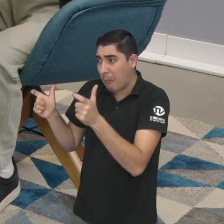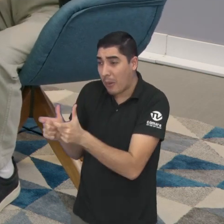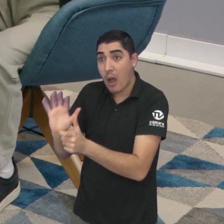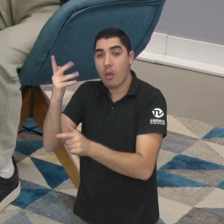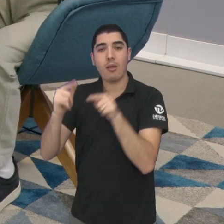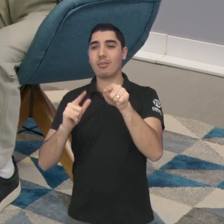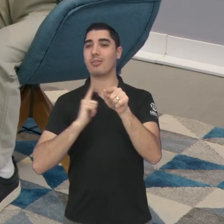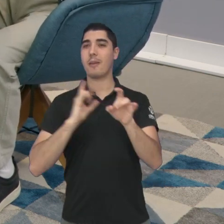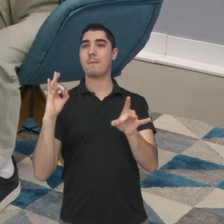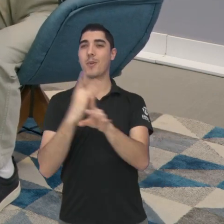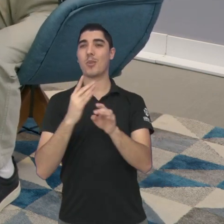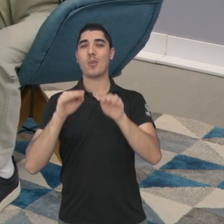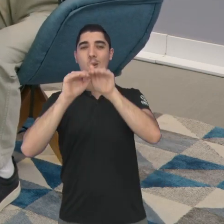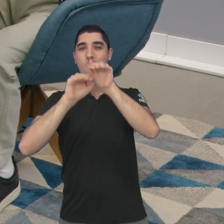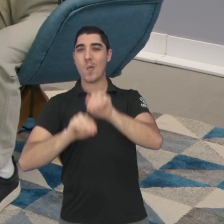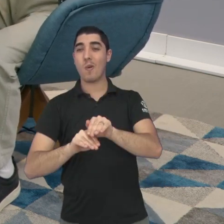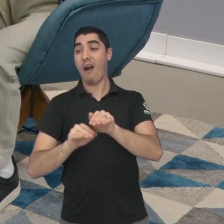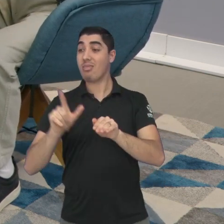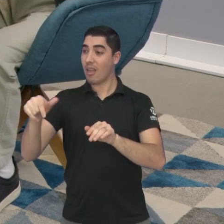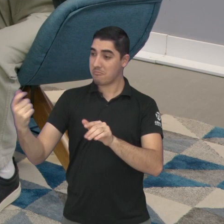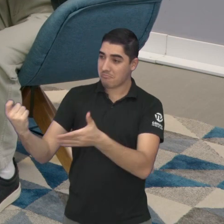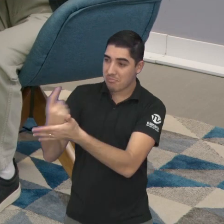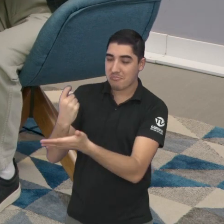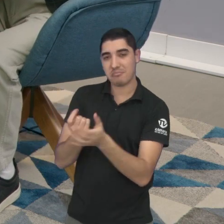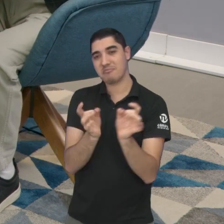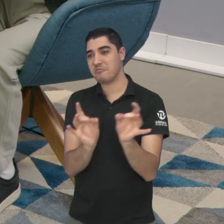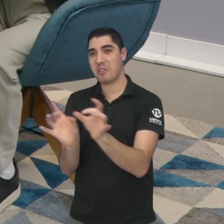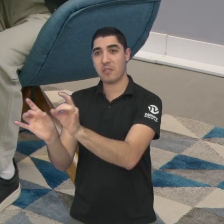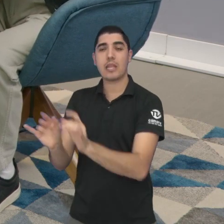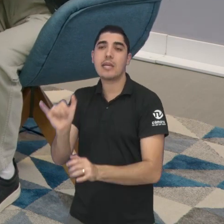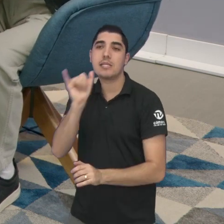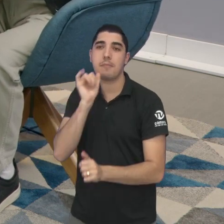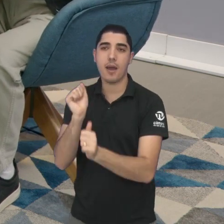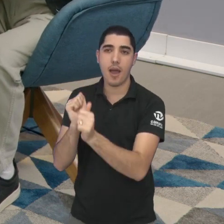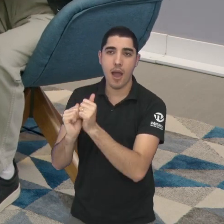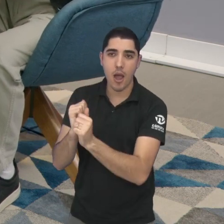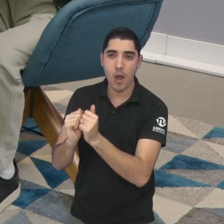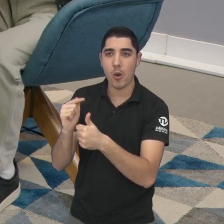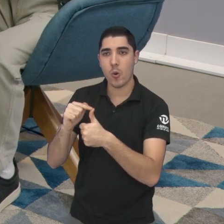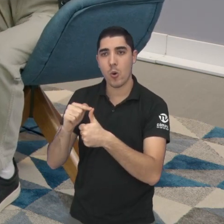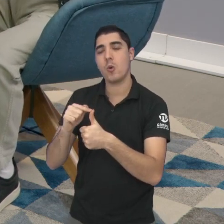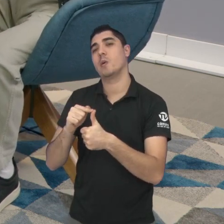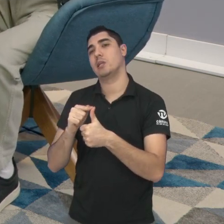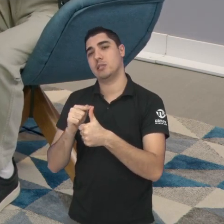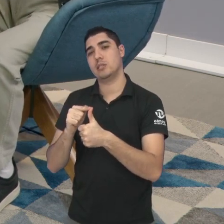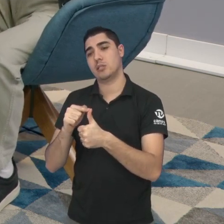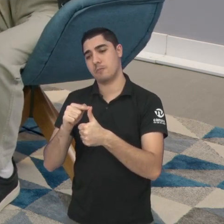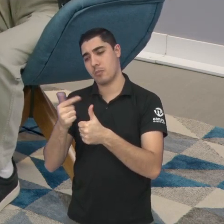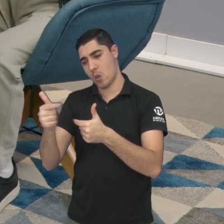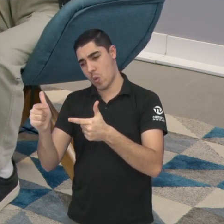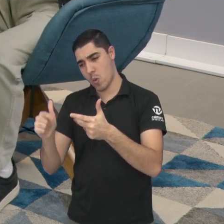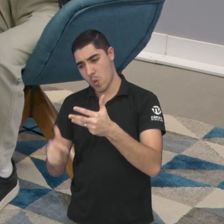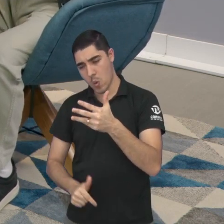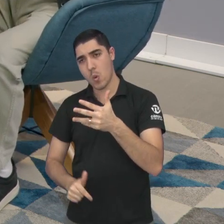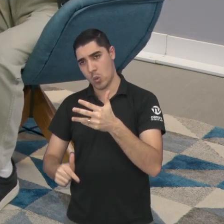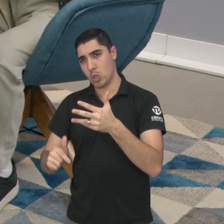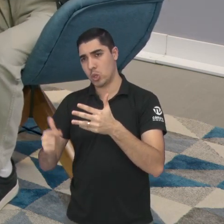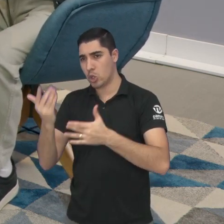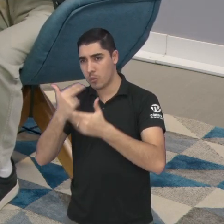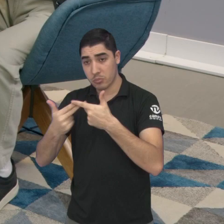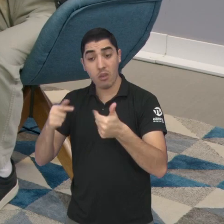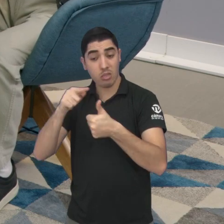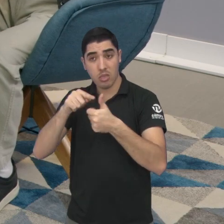tem o preço cai e aí prejudica ali. Então, por exemplo, arroz, né? Tem alguns produtos que dá para você fazer o